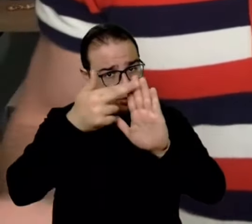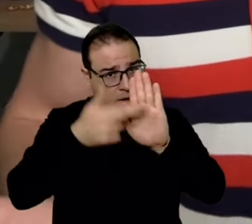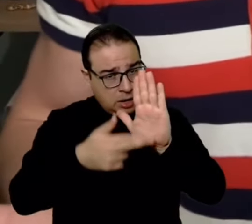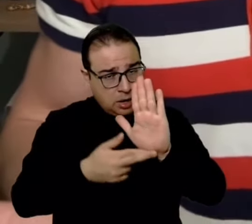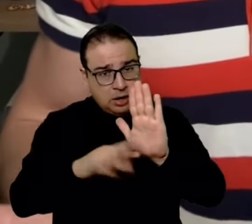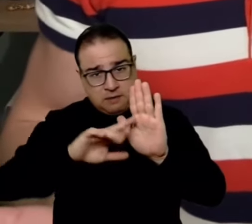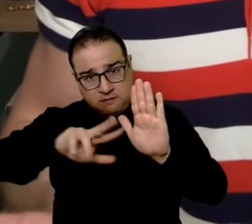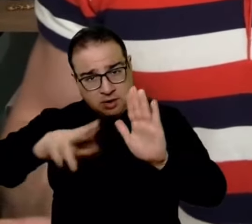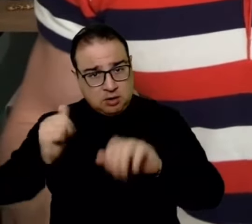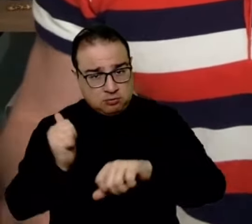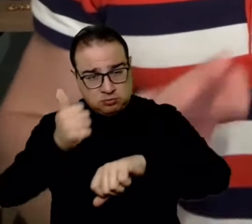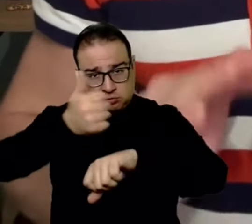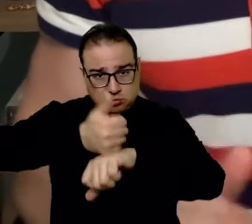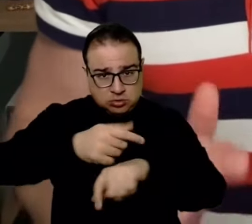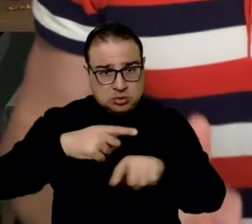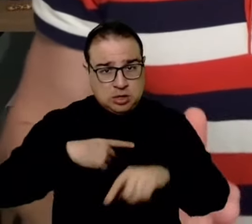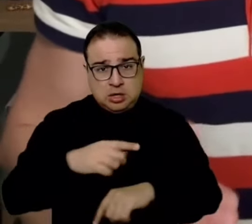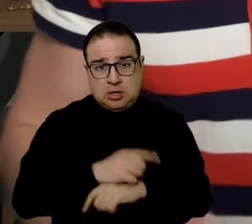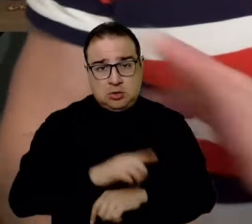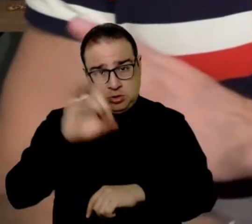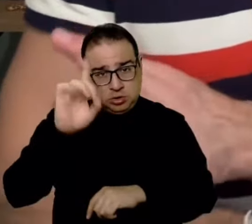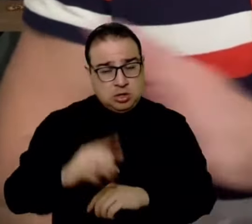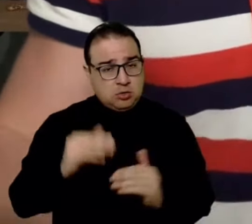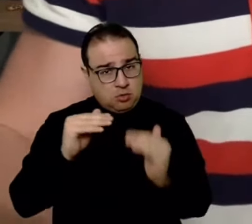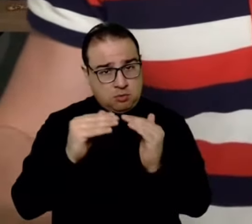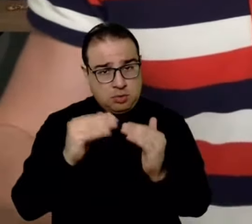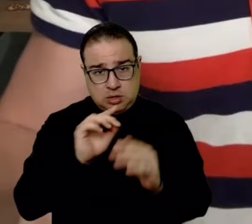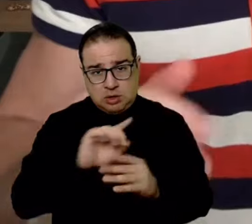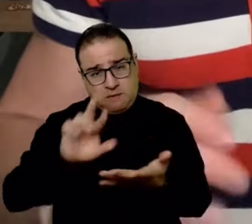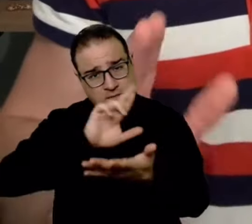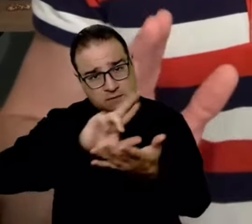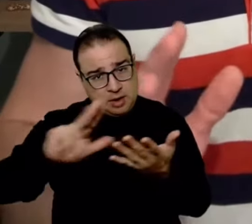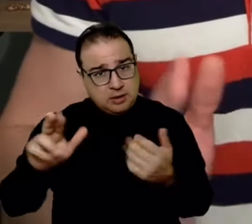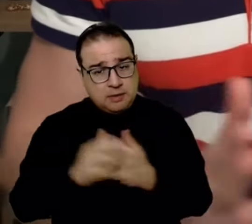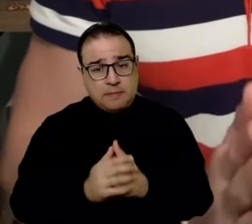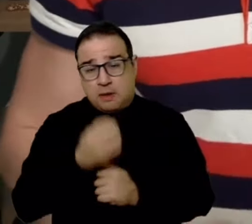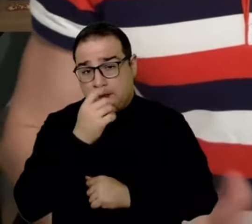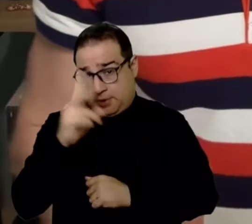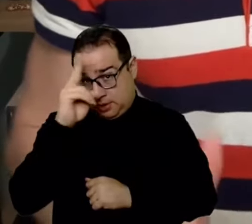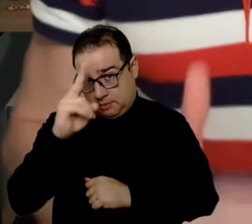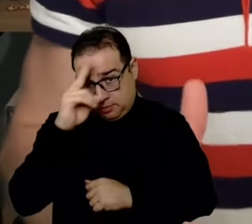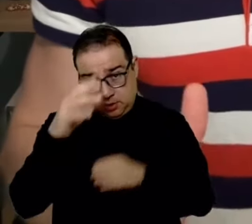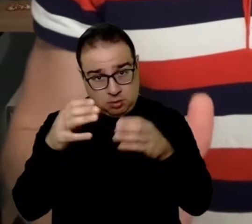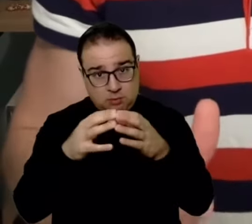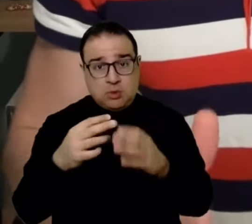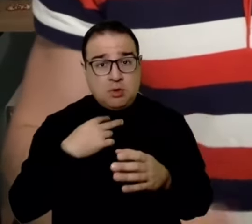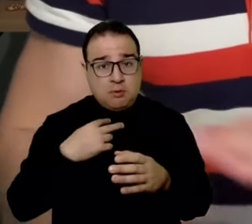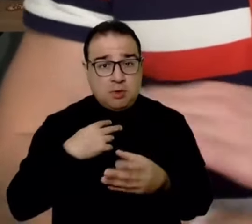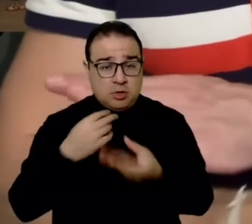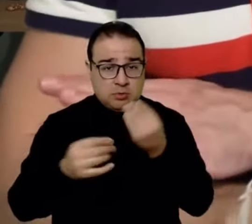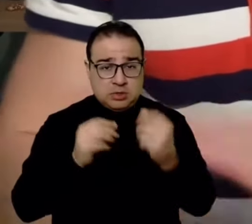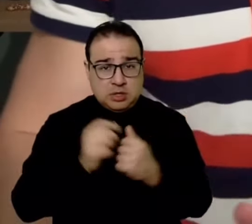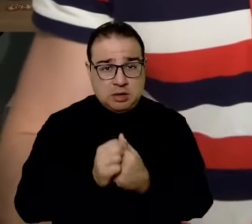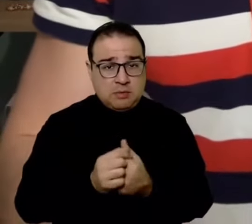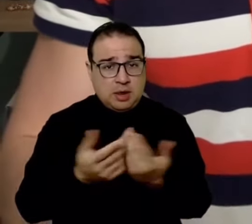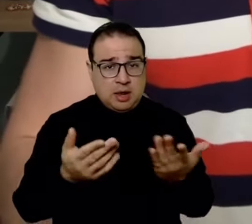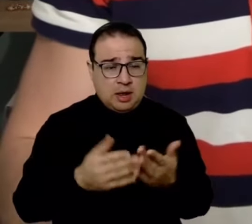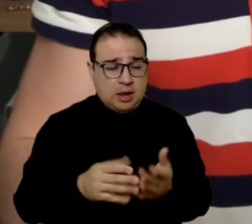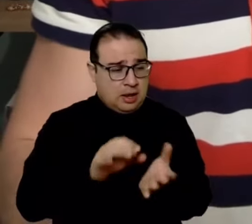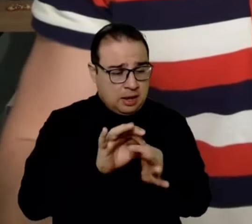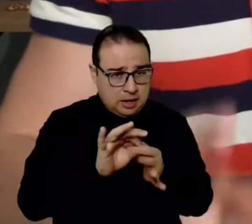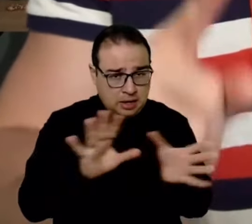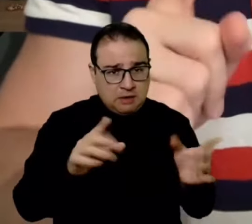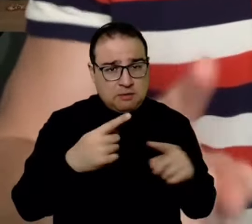colocar regras para a compensação, entender que o direito não é cabível e por aí vai. Ah, é bom lembrar que o empregado não pode